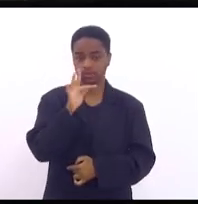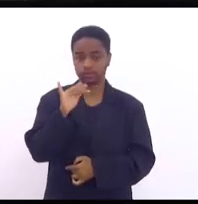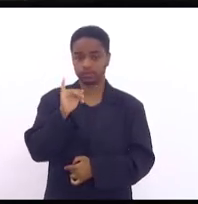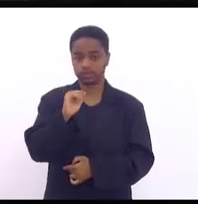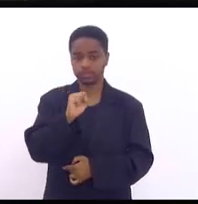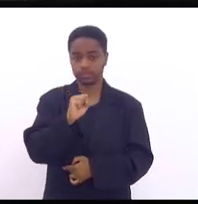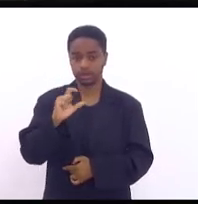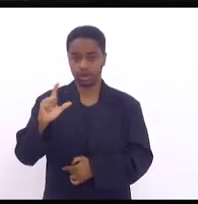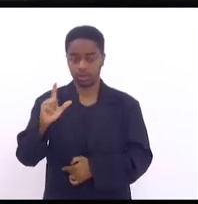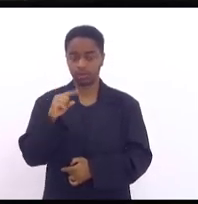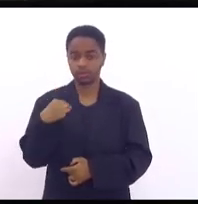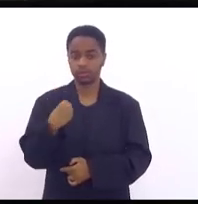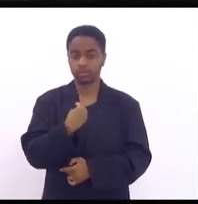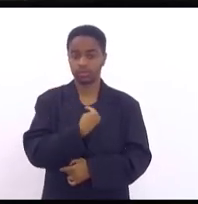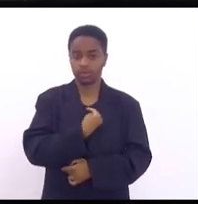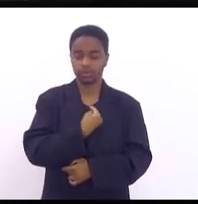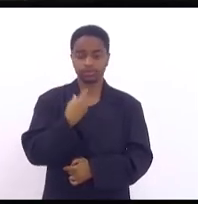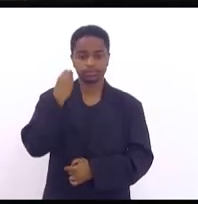nós